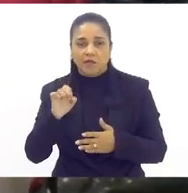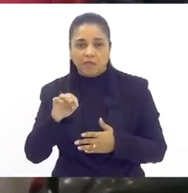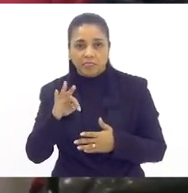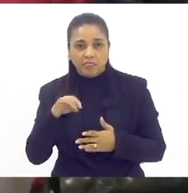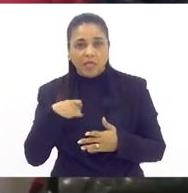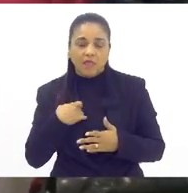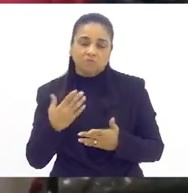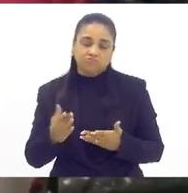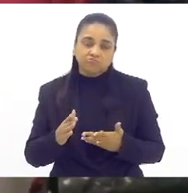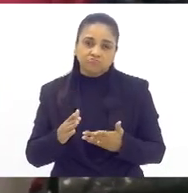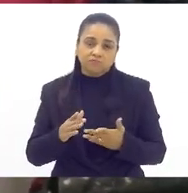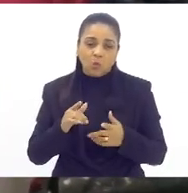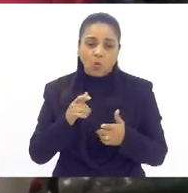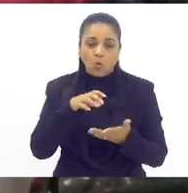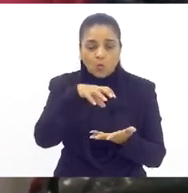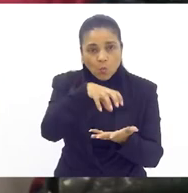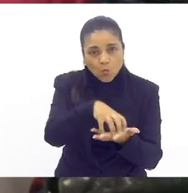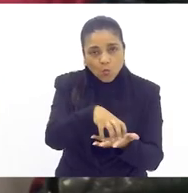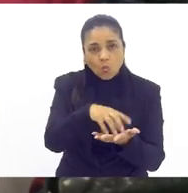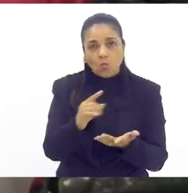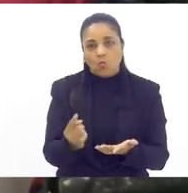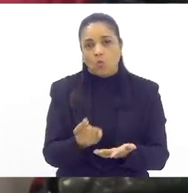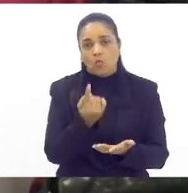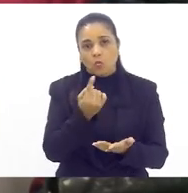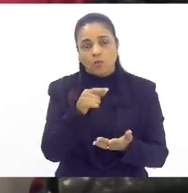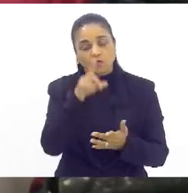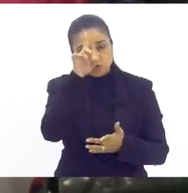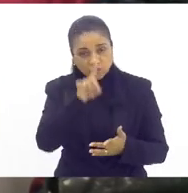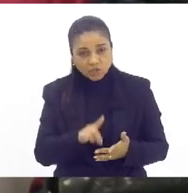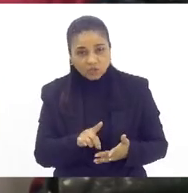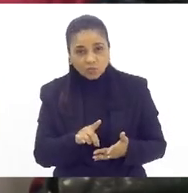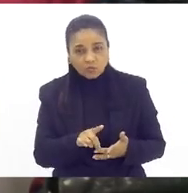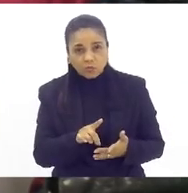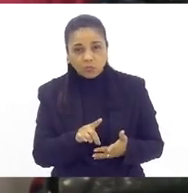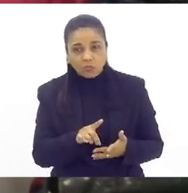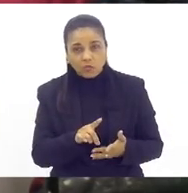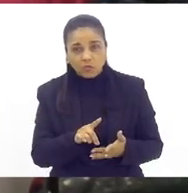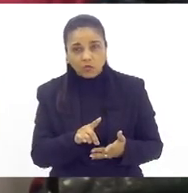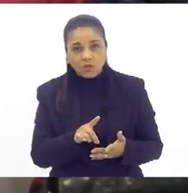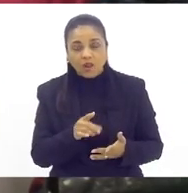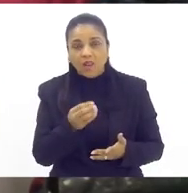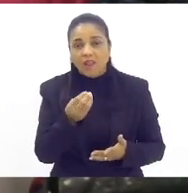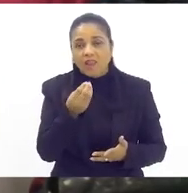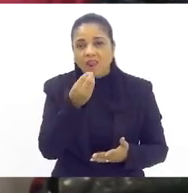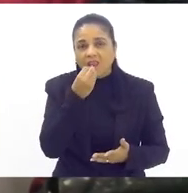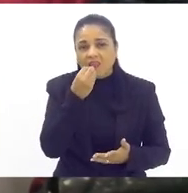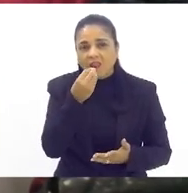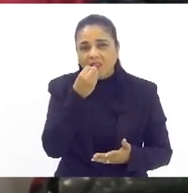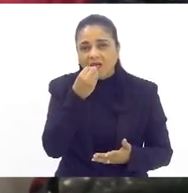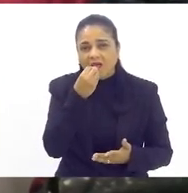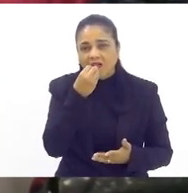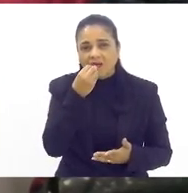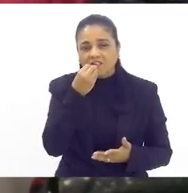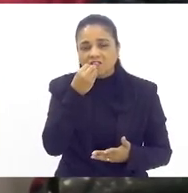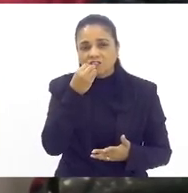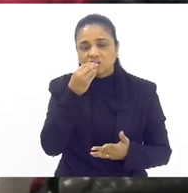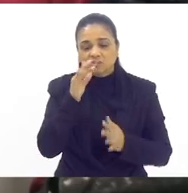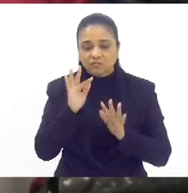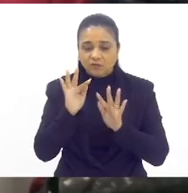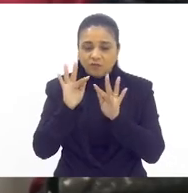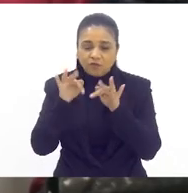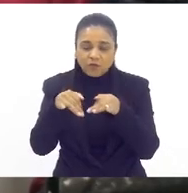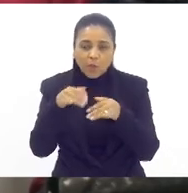da de uma das unidades é o diretor passar da o lanche frio da tarde no final da tarde